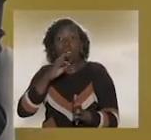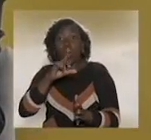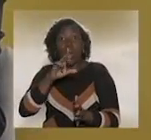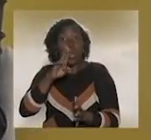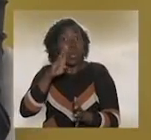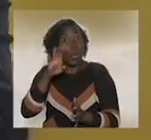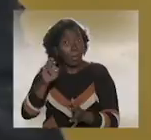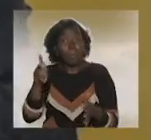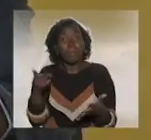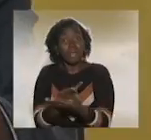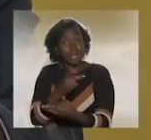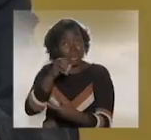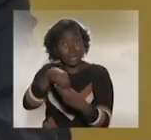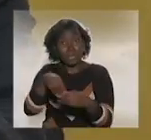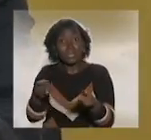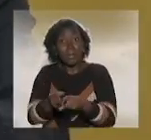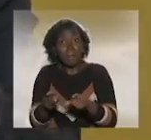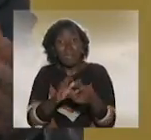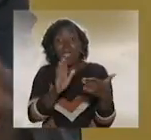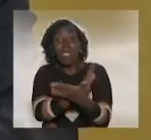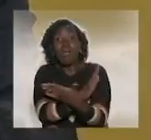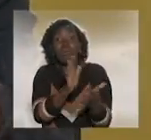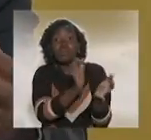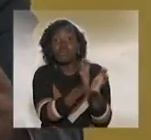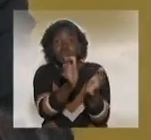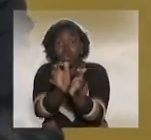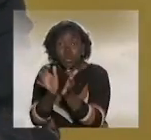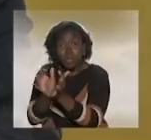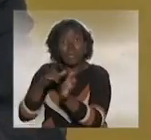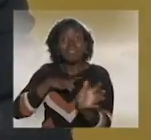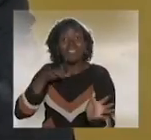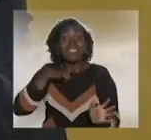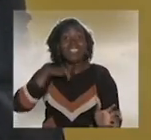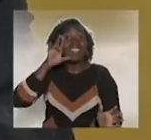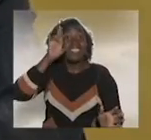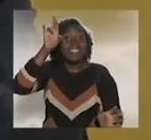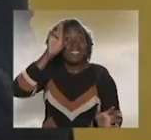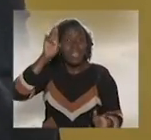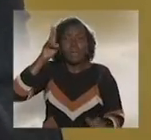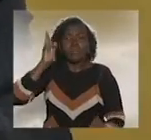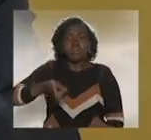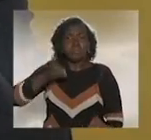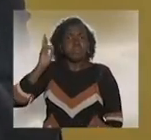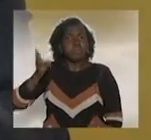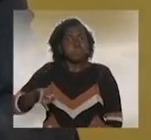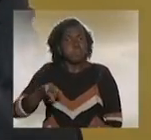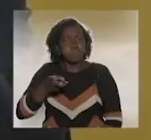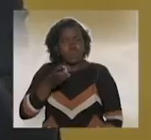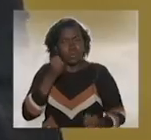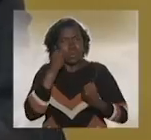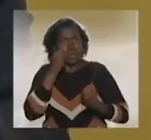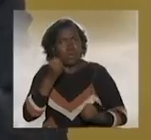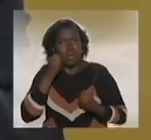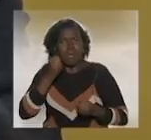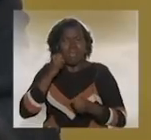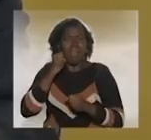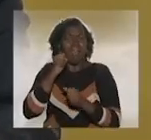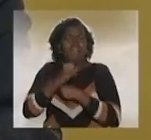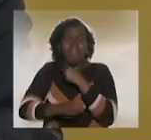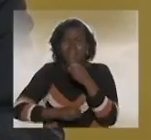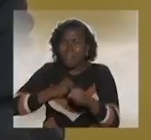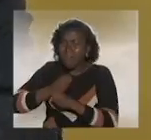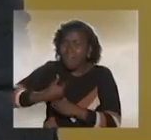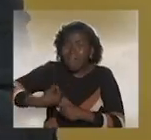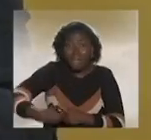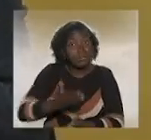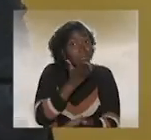clube, apenas de um clube, isso acontece também. Alguns clubes recreativos têm seus dirigentes que se perpetuam no poder, anos após anos, décadas após